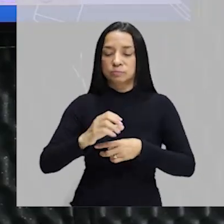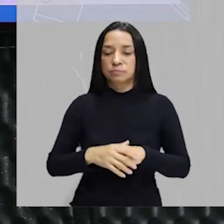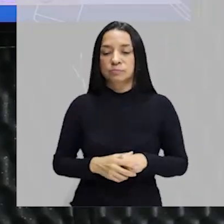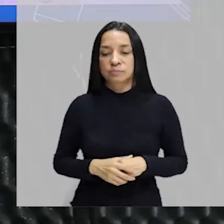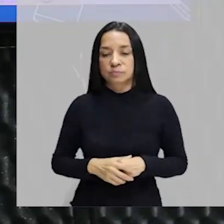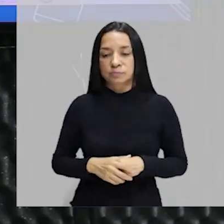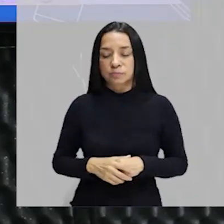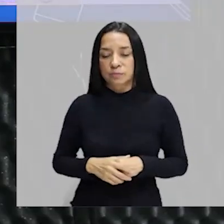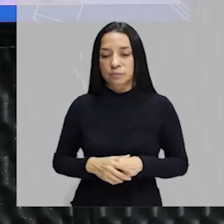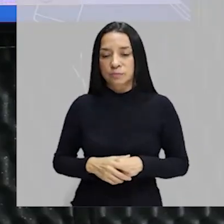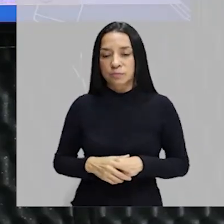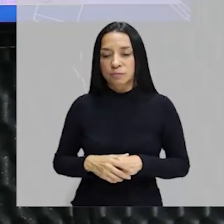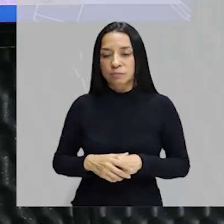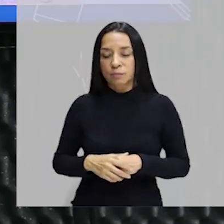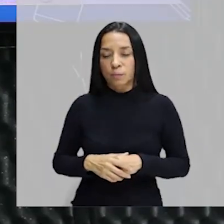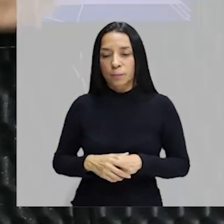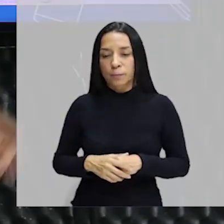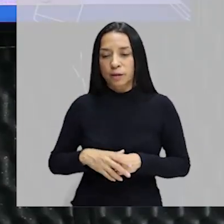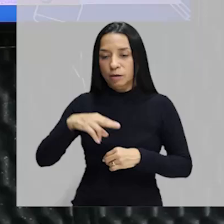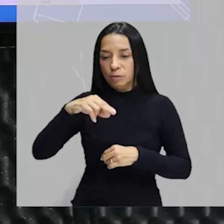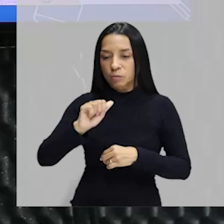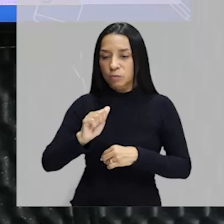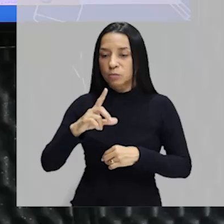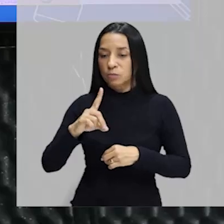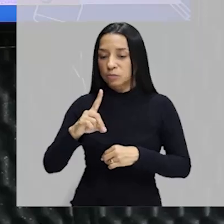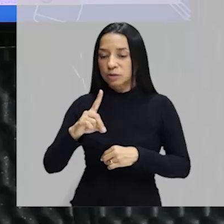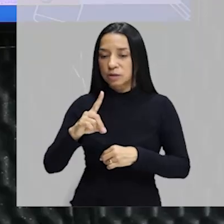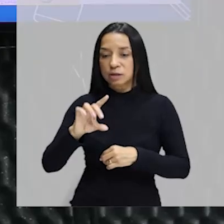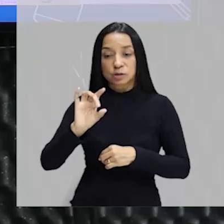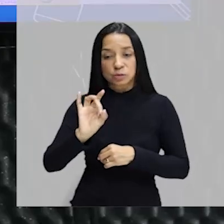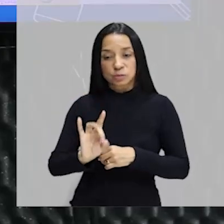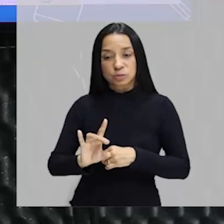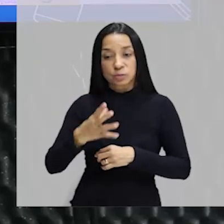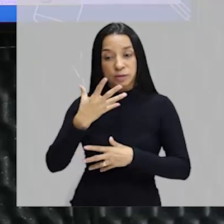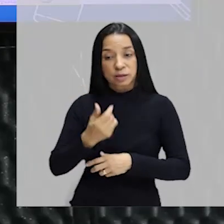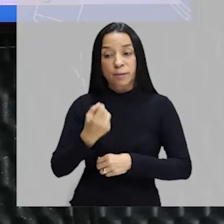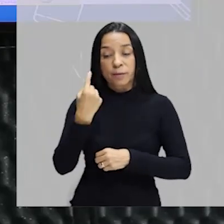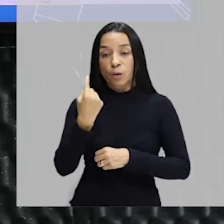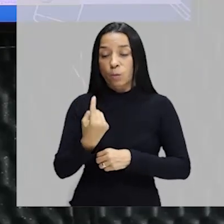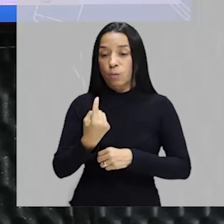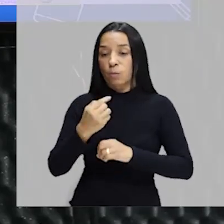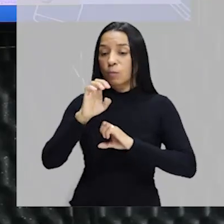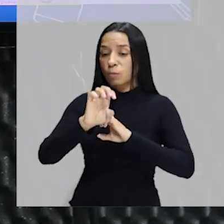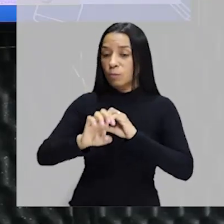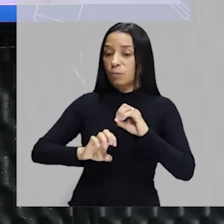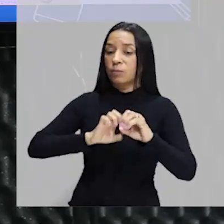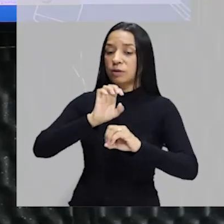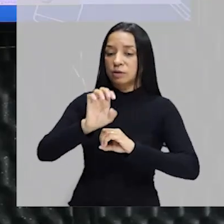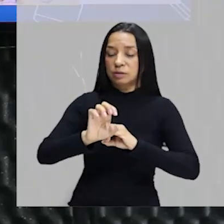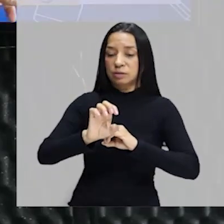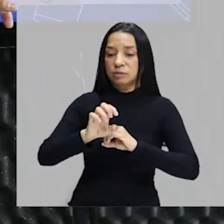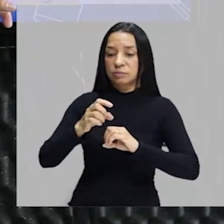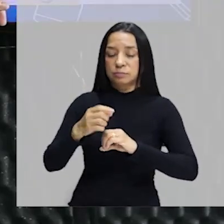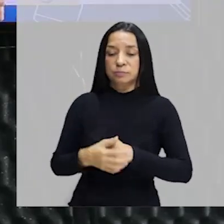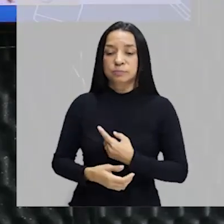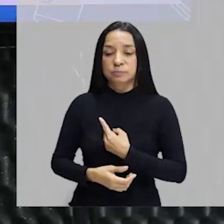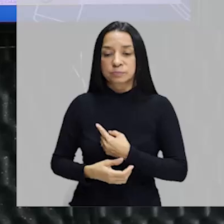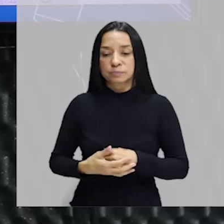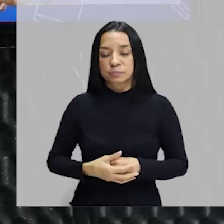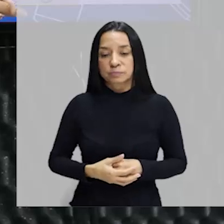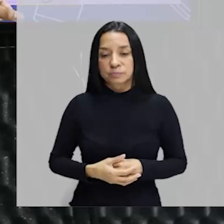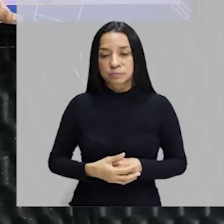só recebe apenas um único hidrogênio, tá certo? Então, no ciclo de Krebs, ocorre a produção